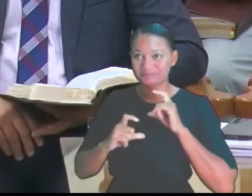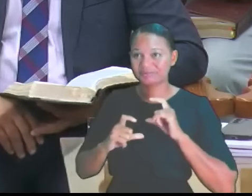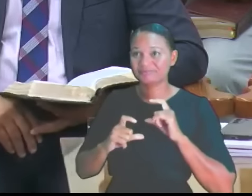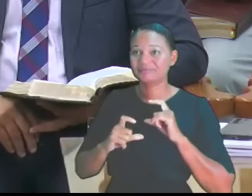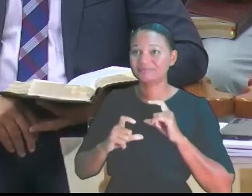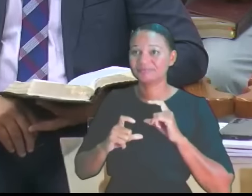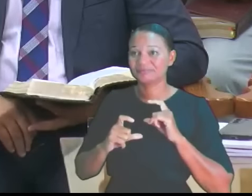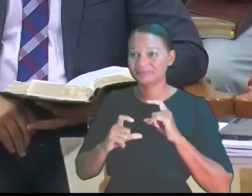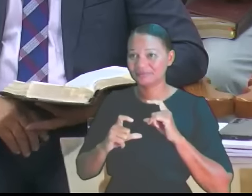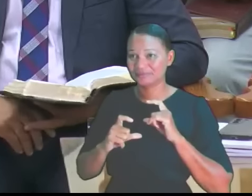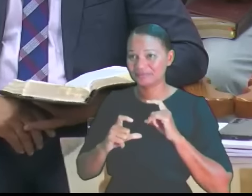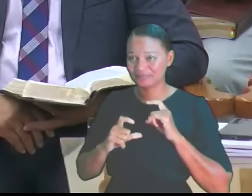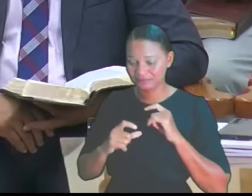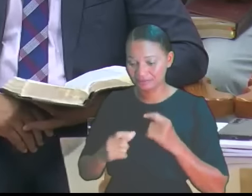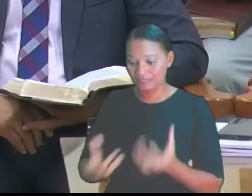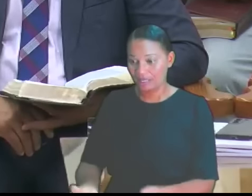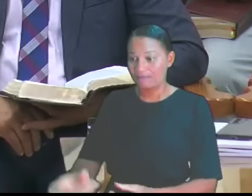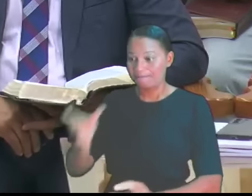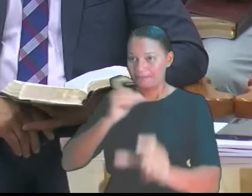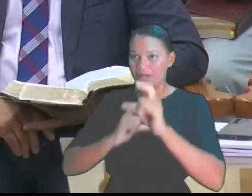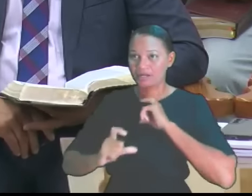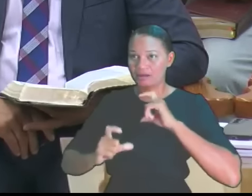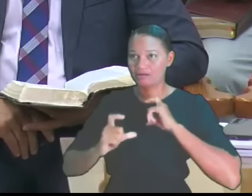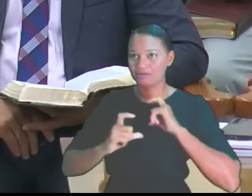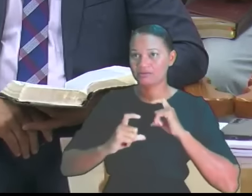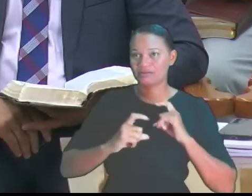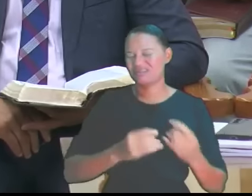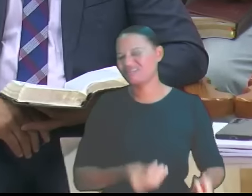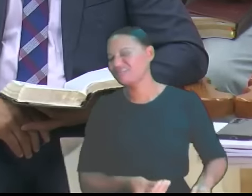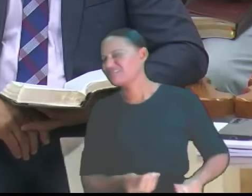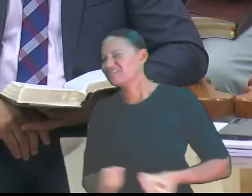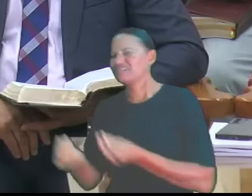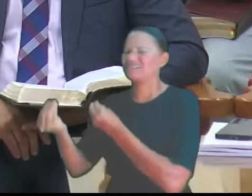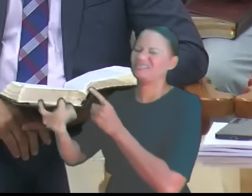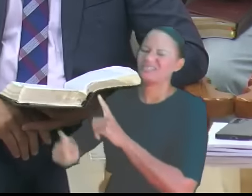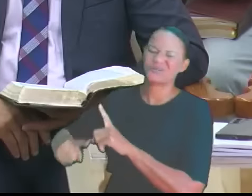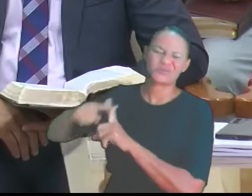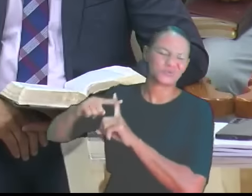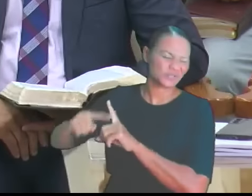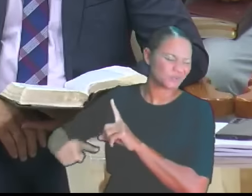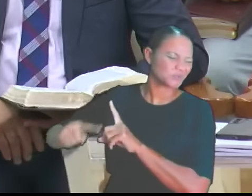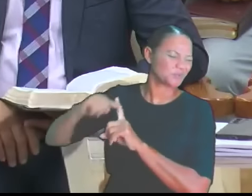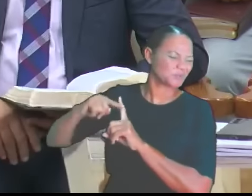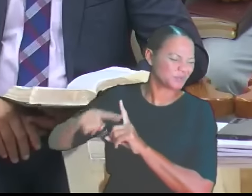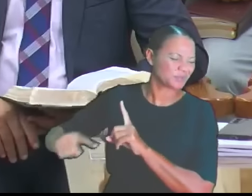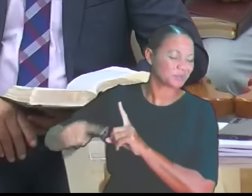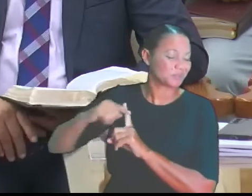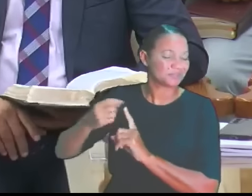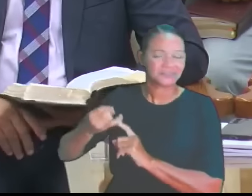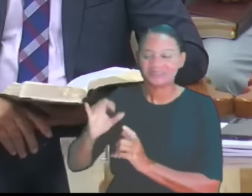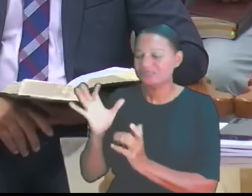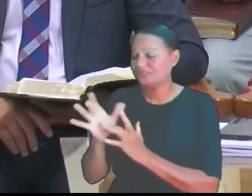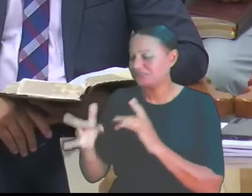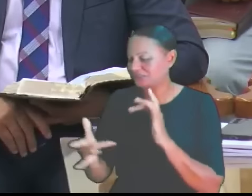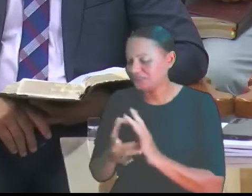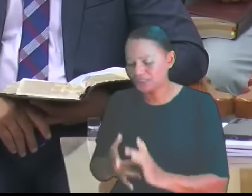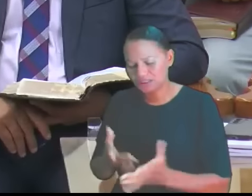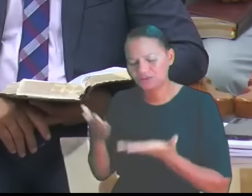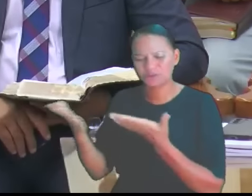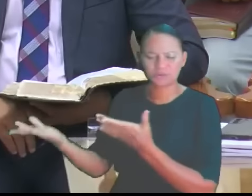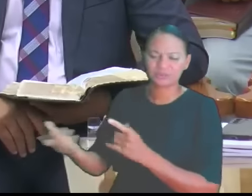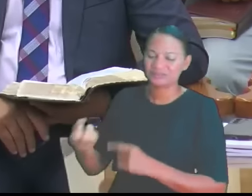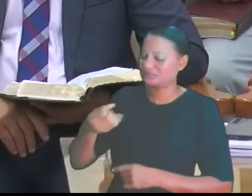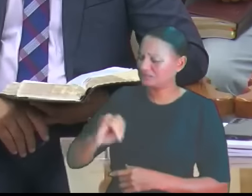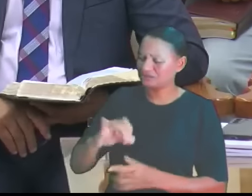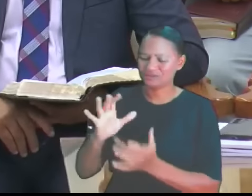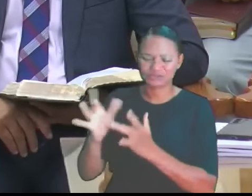tecla da transferência. Recebeu um elogio? Transfere para a cruz. Isso é a cruz, é a cruz, é a cruz. Se não fosse a cruz, eu não estava aqui. Se não